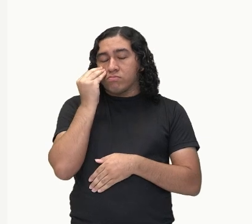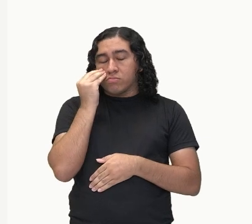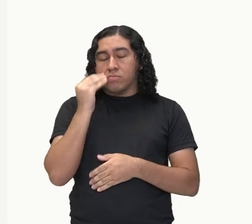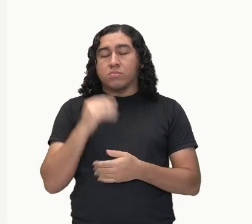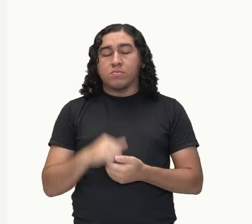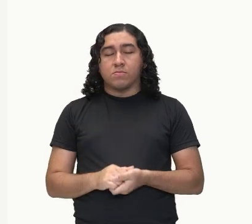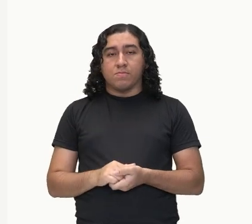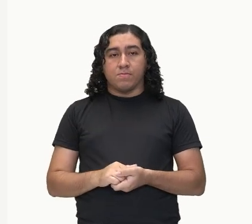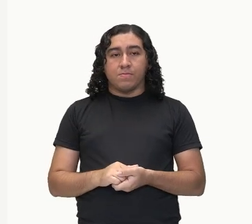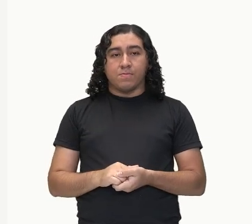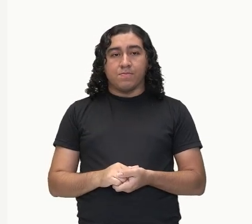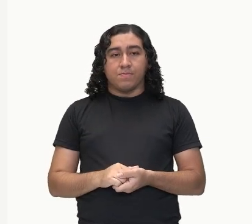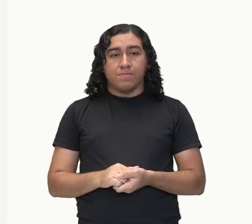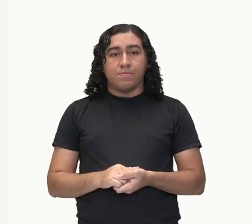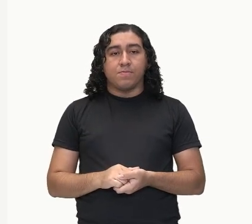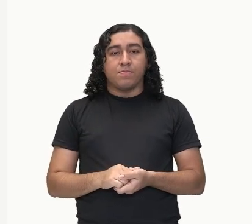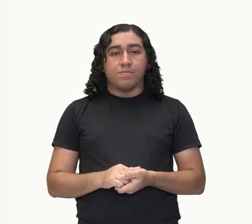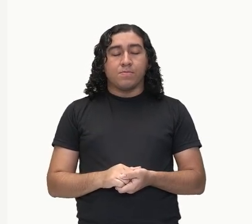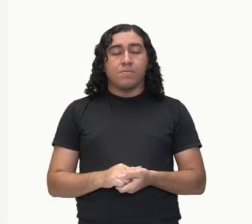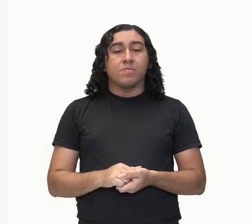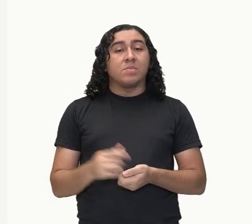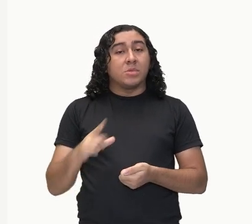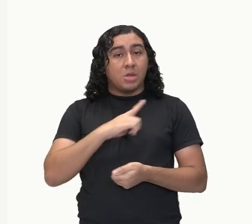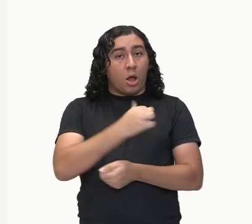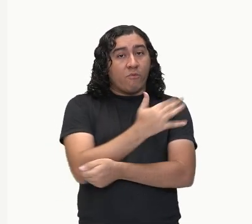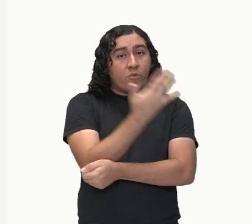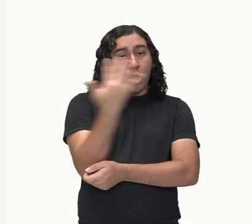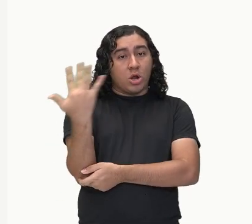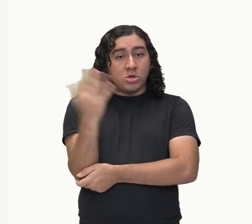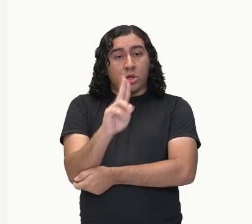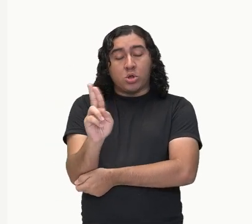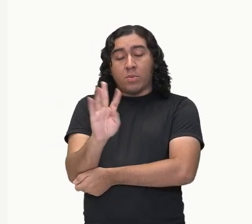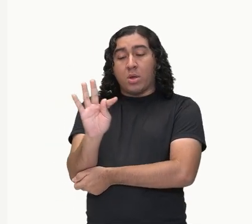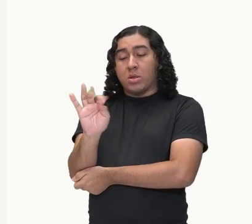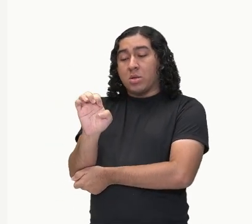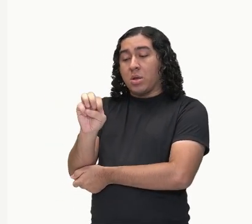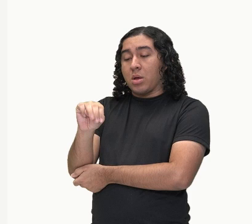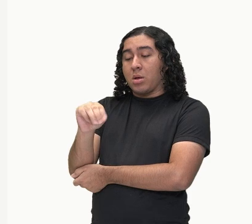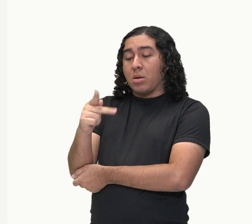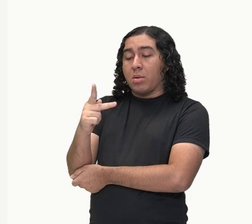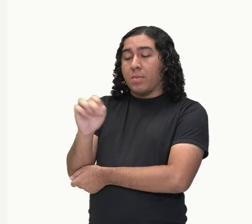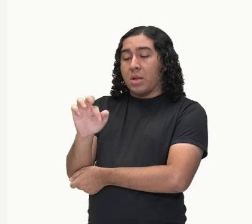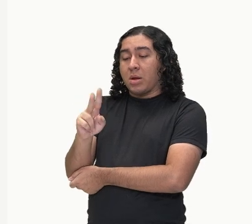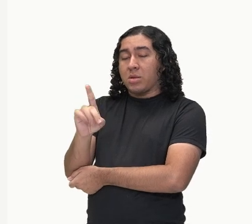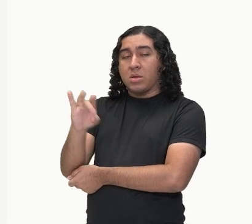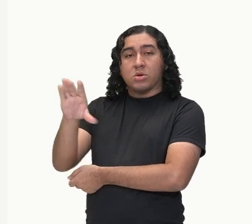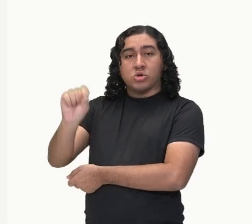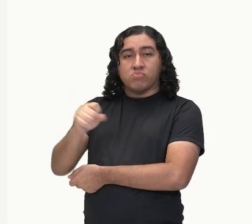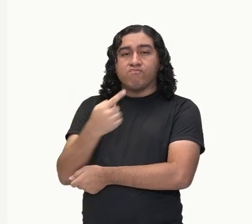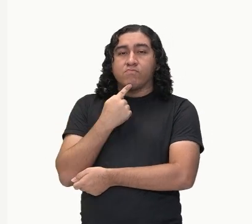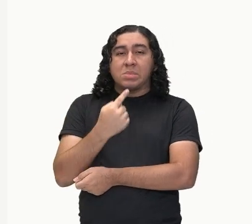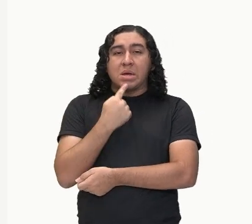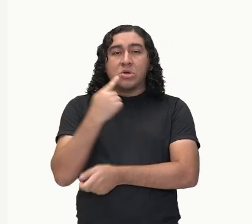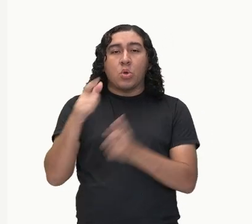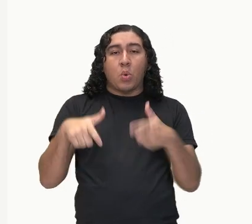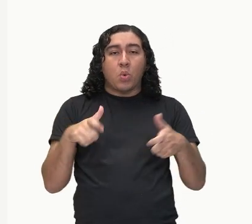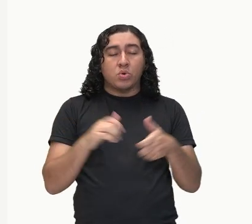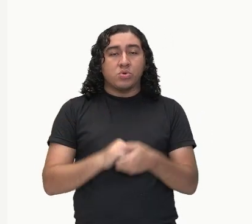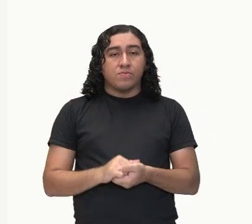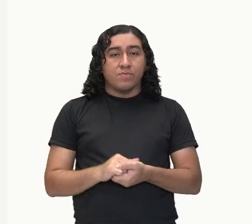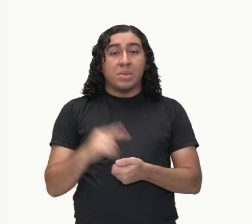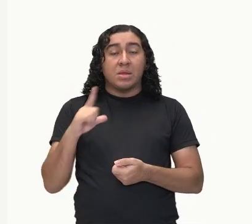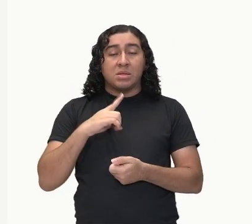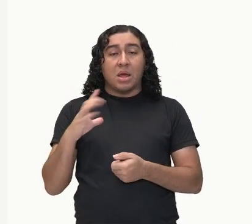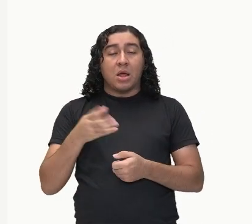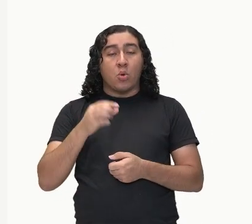dentro da biosfera, nós temos as florestas temperadas, mas as florestas temperadas ficam próximas aí dos trópicos de Câncer e